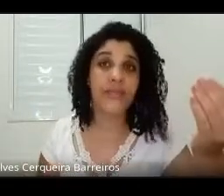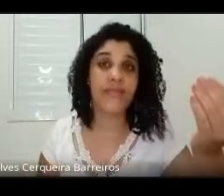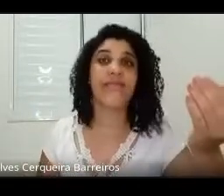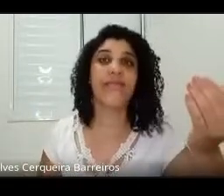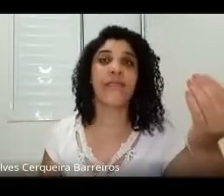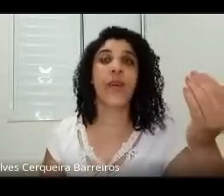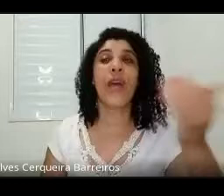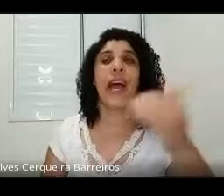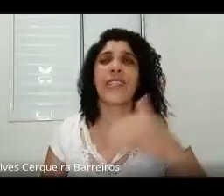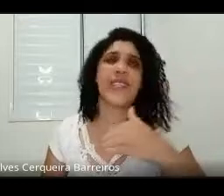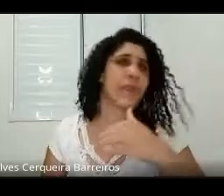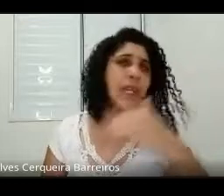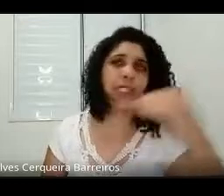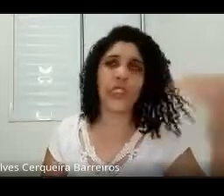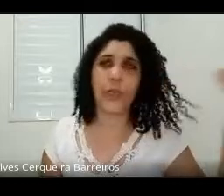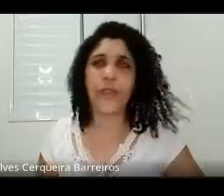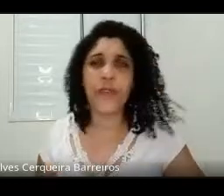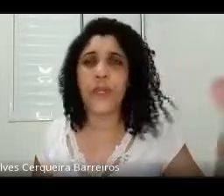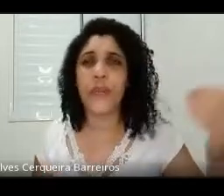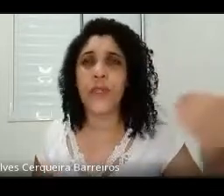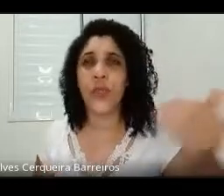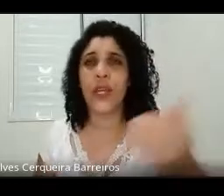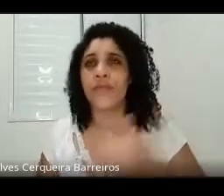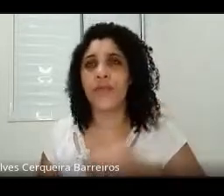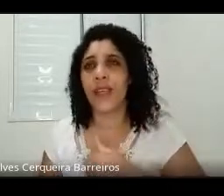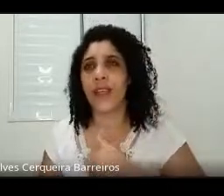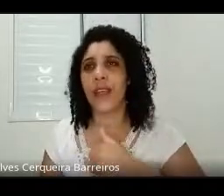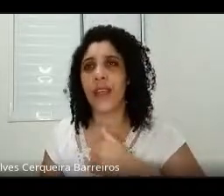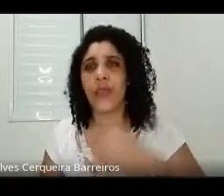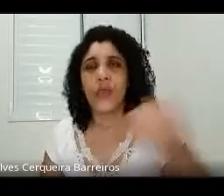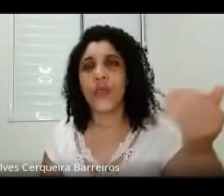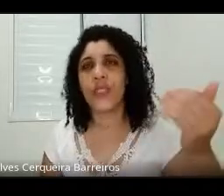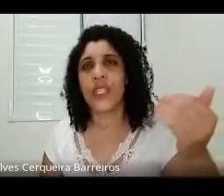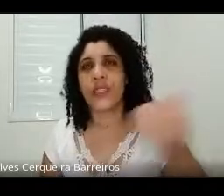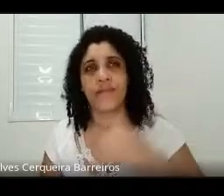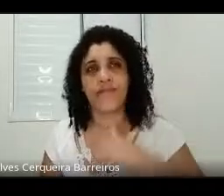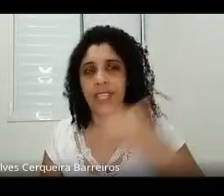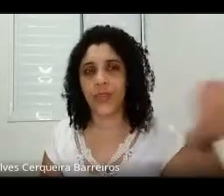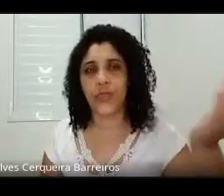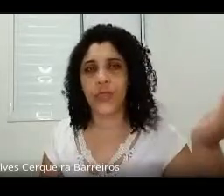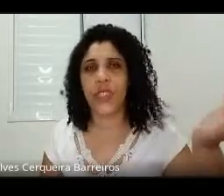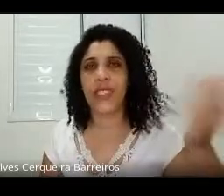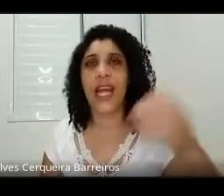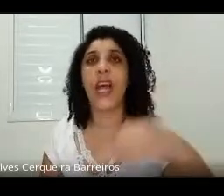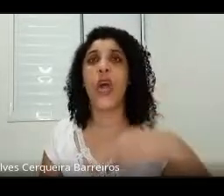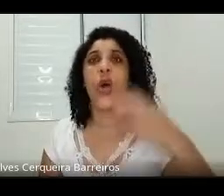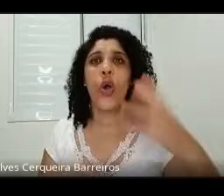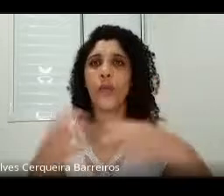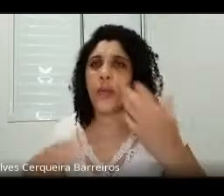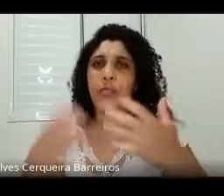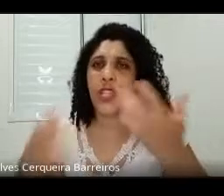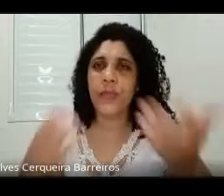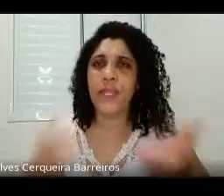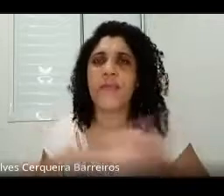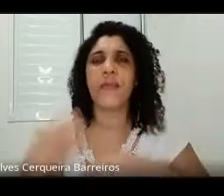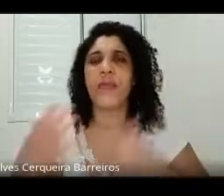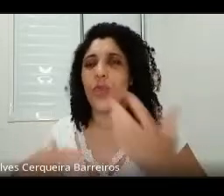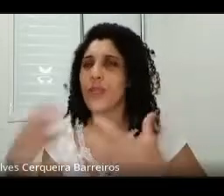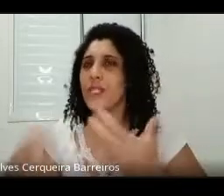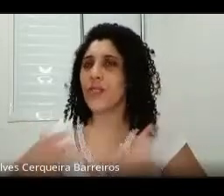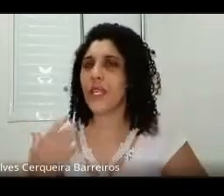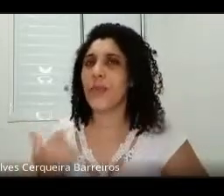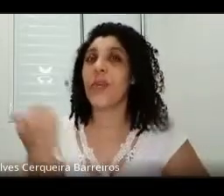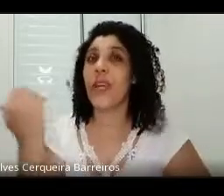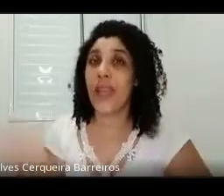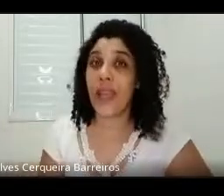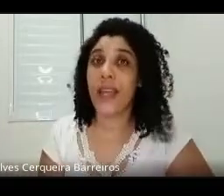cheiro. Então, às vezes é por causa de um perfume que a pessoa usa, que ela costuma utilizar, ou o próprio cheiro mesmo, na pessoa, com o